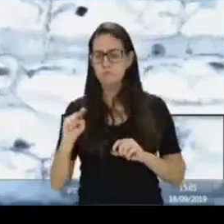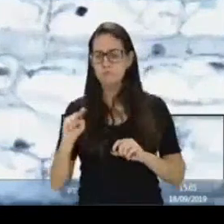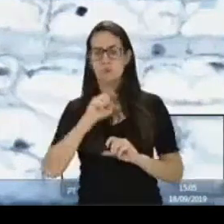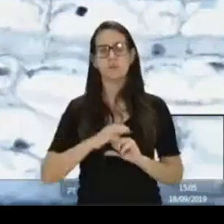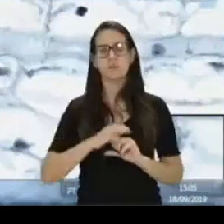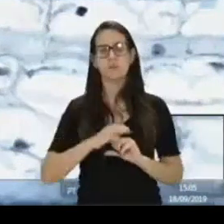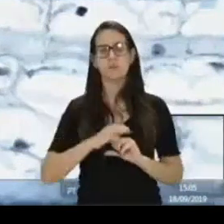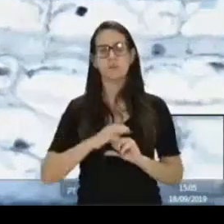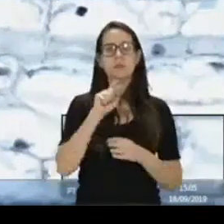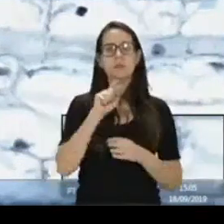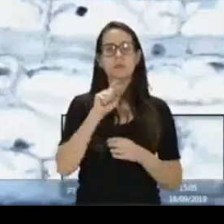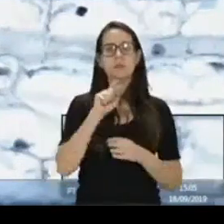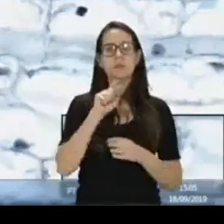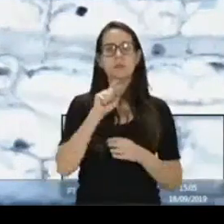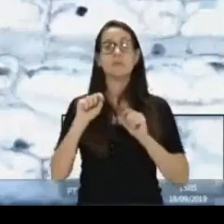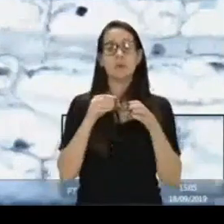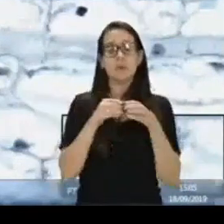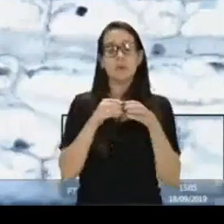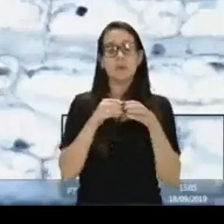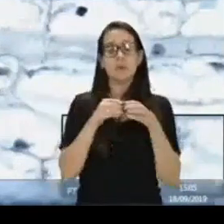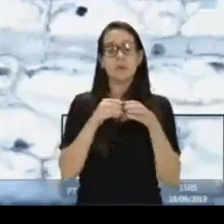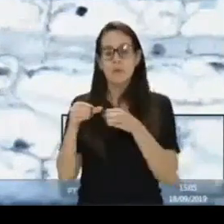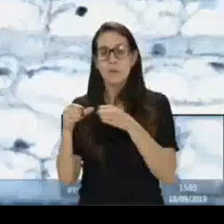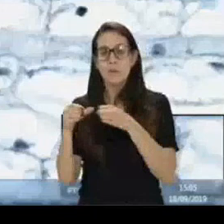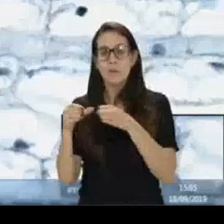pontuações. Essas pontuações são os conjuntos